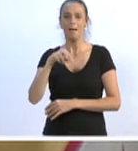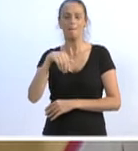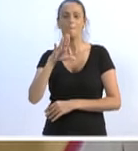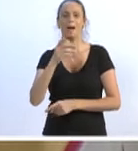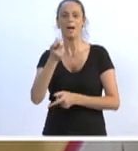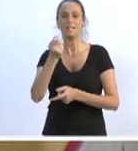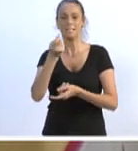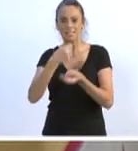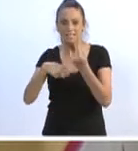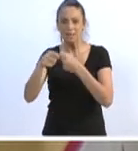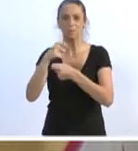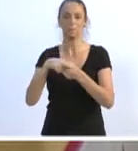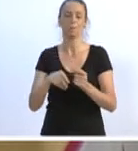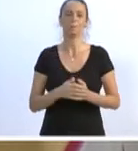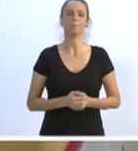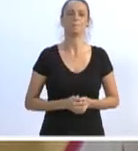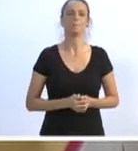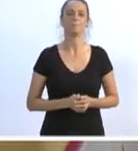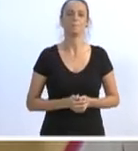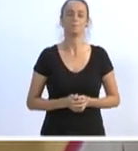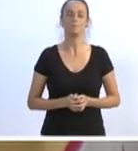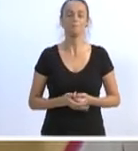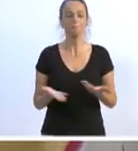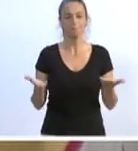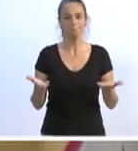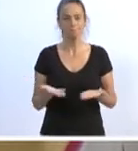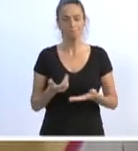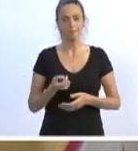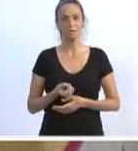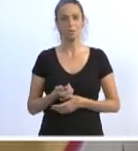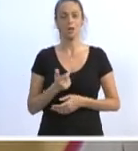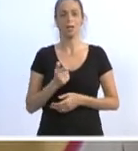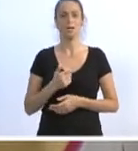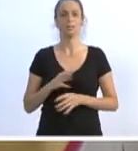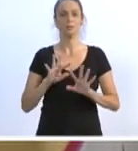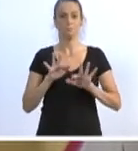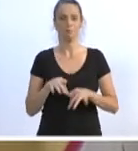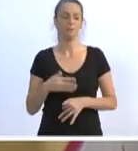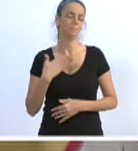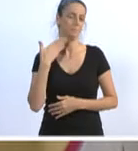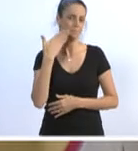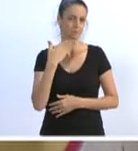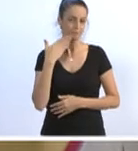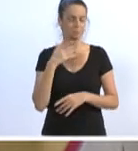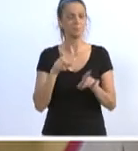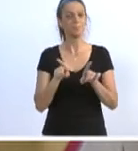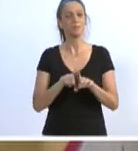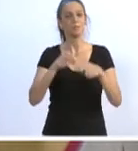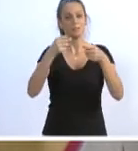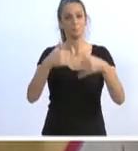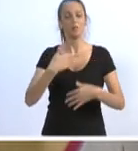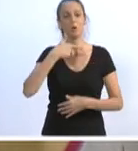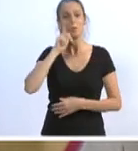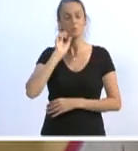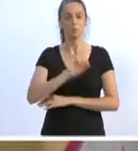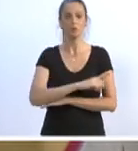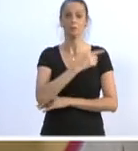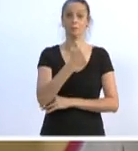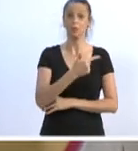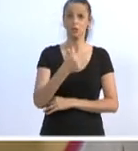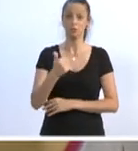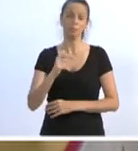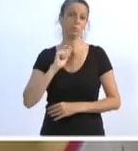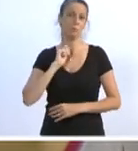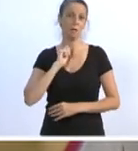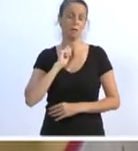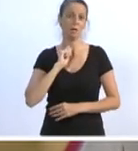gostaria também já caminhando para o encerramento do meu discurso de destacar que ontem dia 21 de abril foi